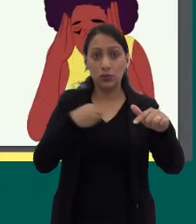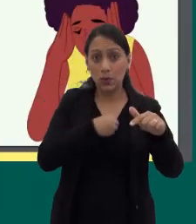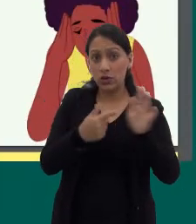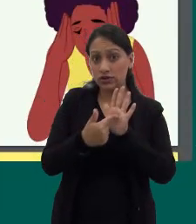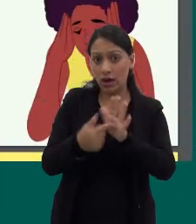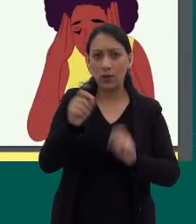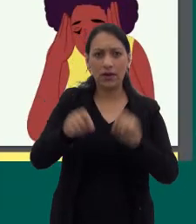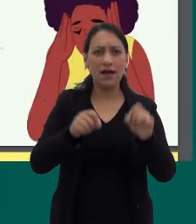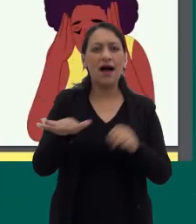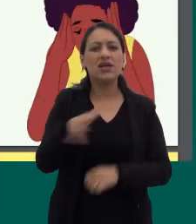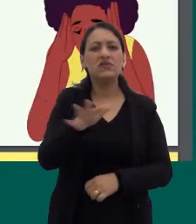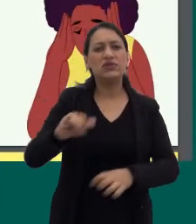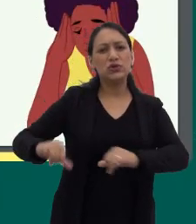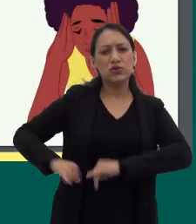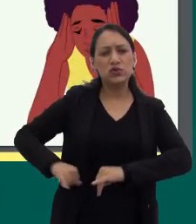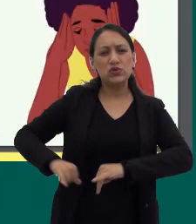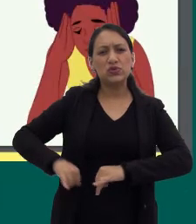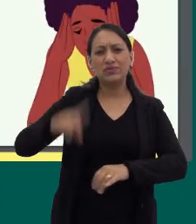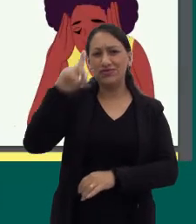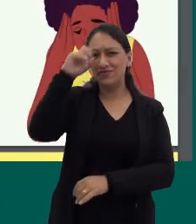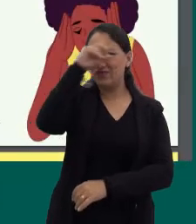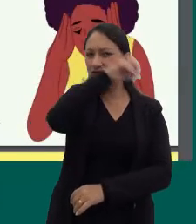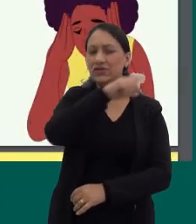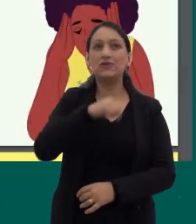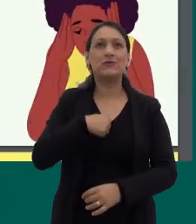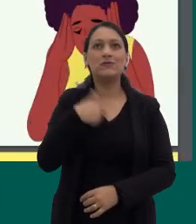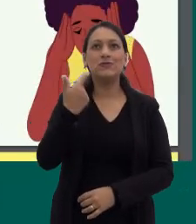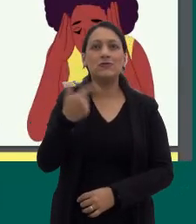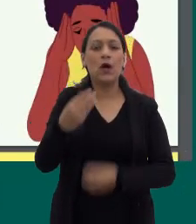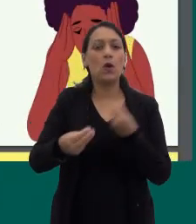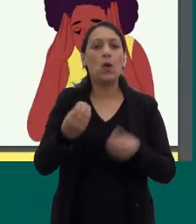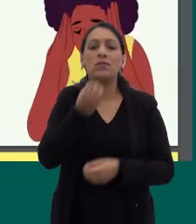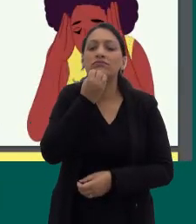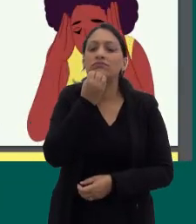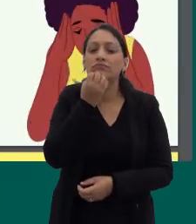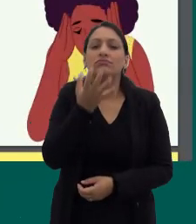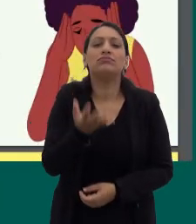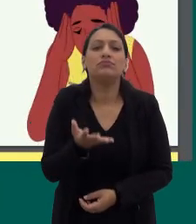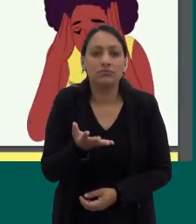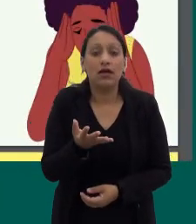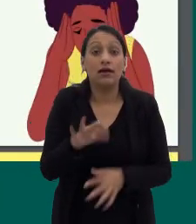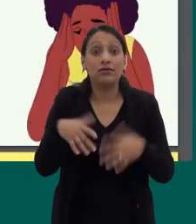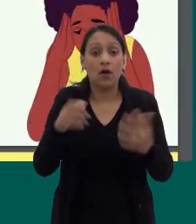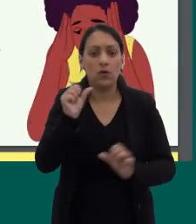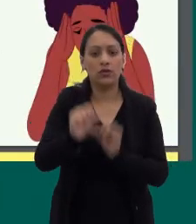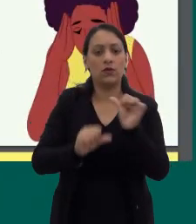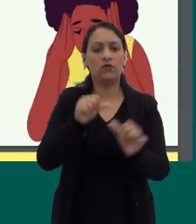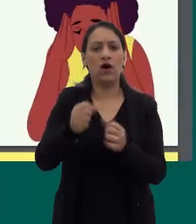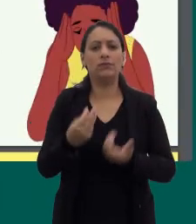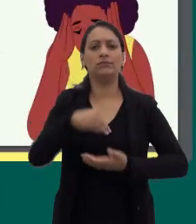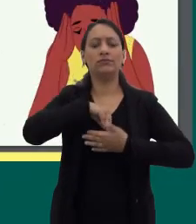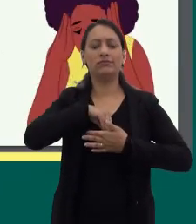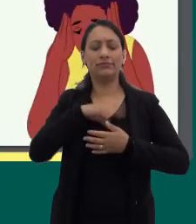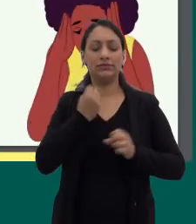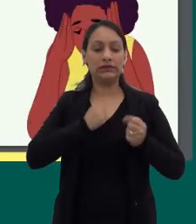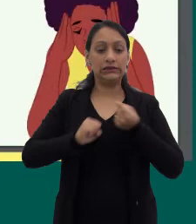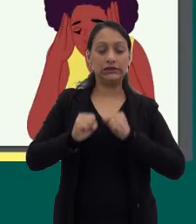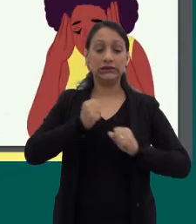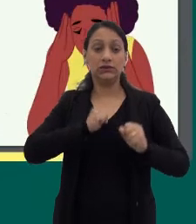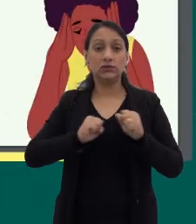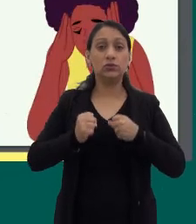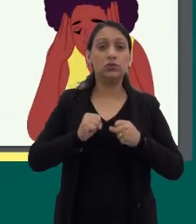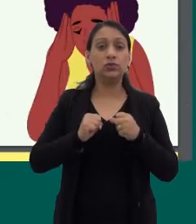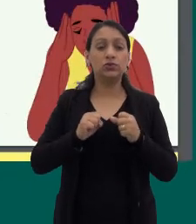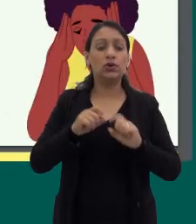sendo difícil de ser dito, né? Que fica no não dito e que se transforma numa certa angústia que acaba